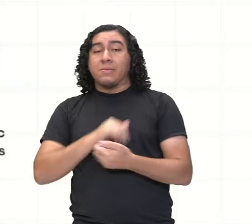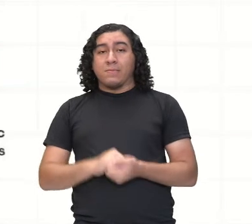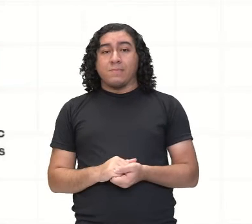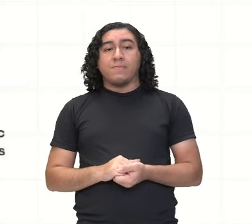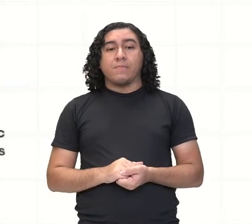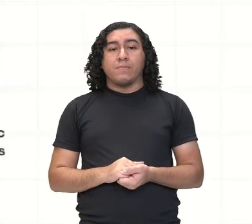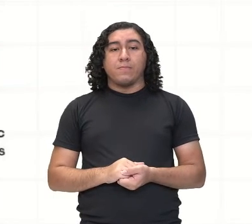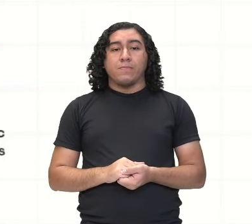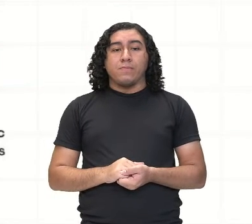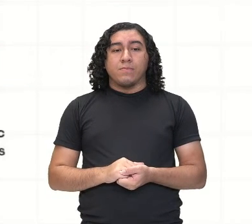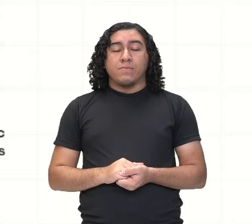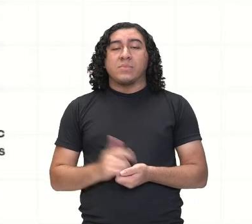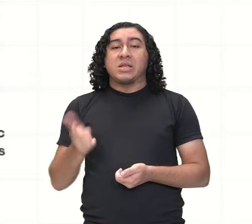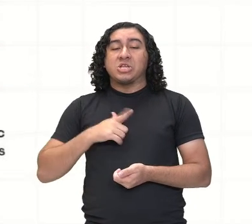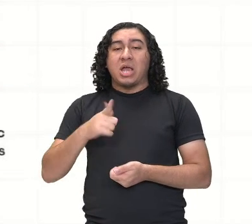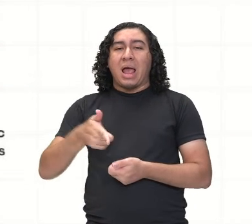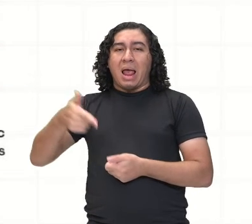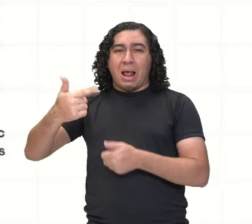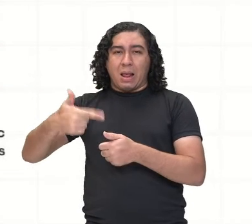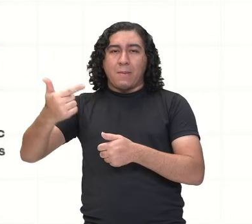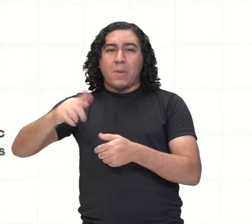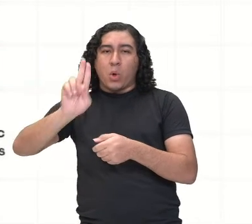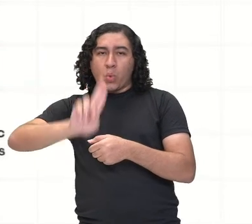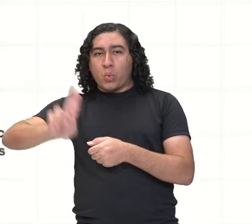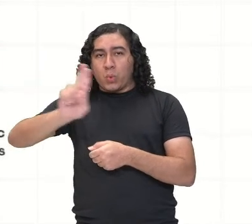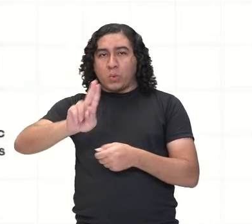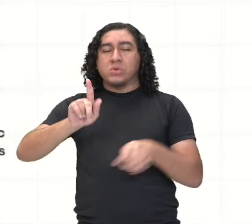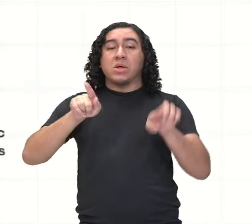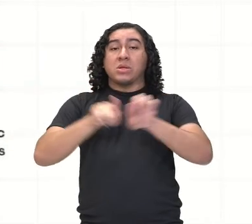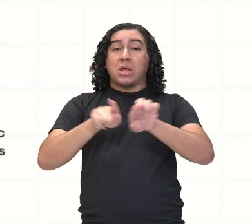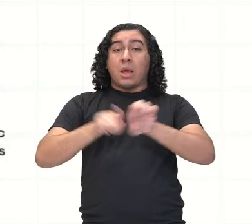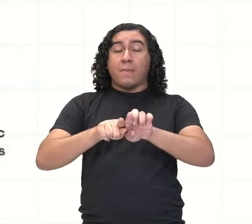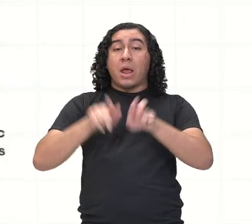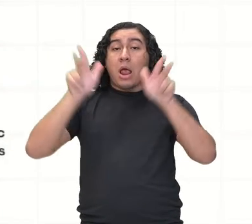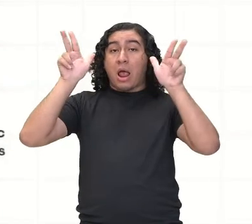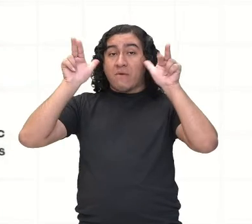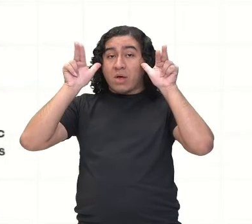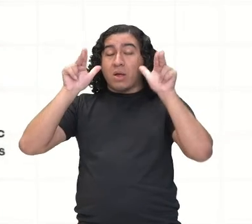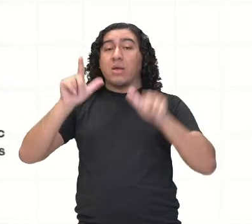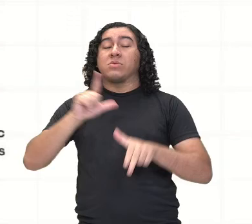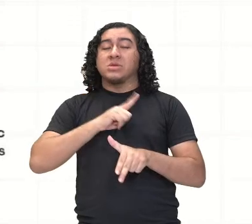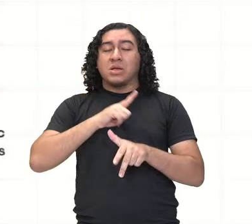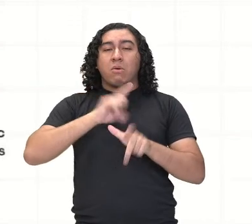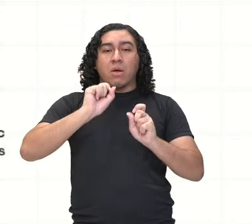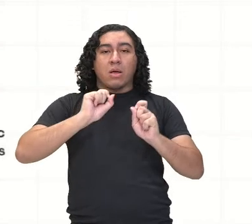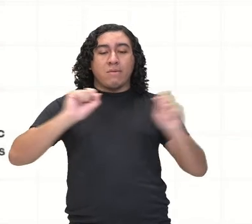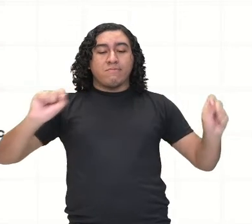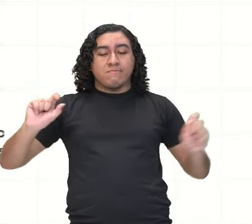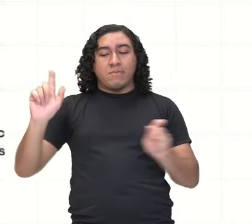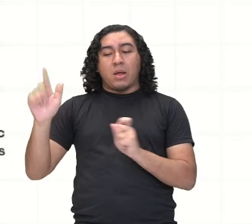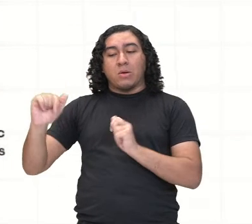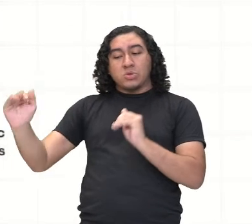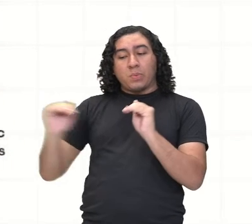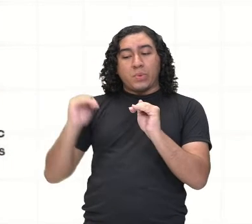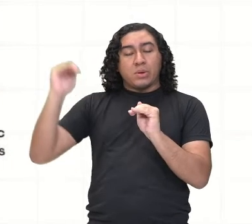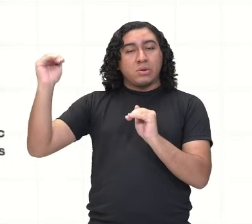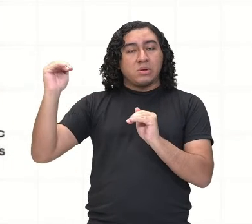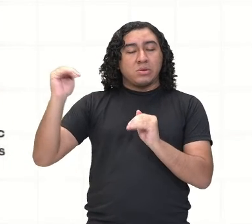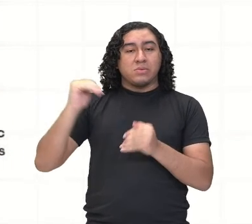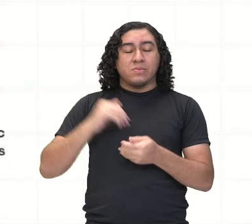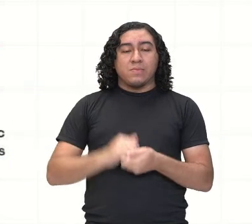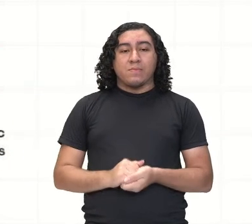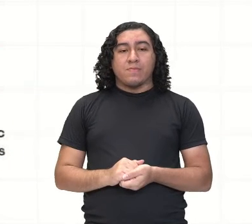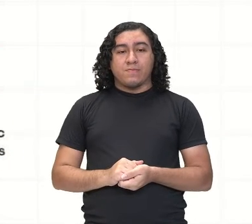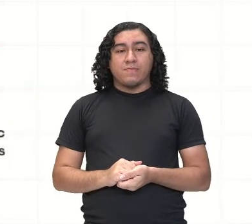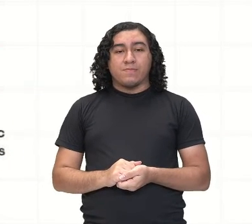falamos, né? As armas de fogo e os cavalos que conferiam a eles essa superioridade. E